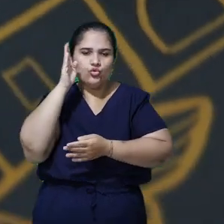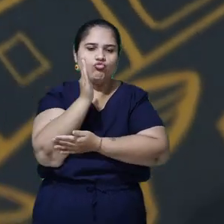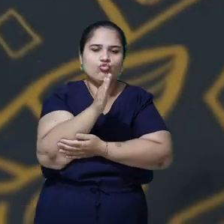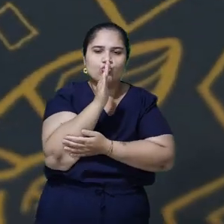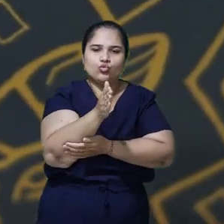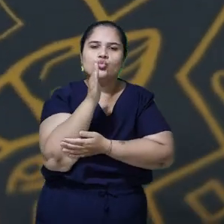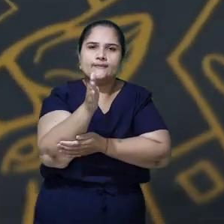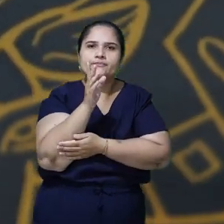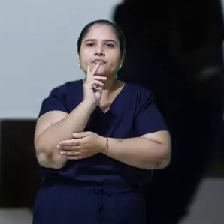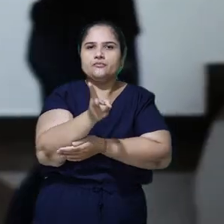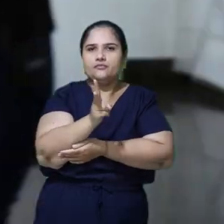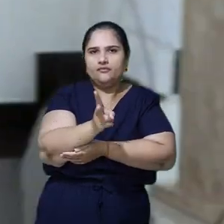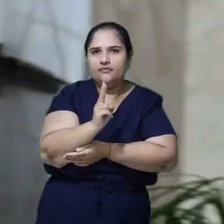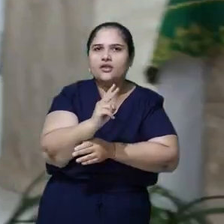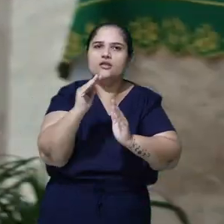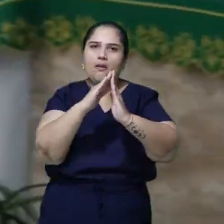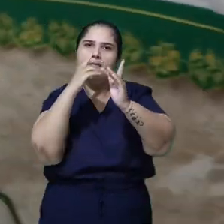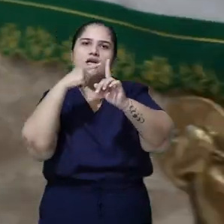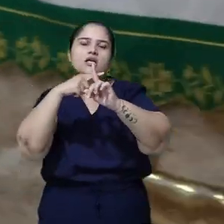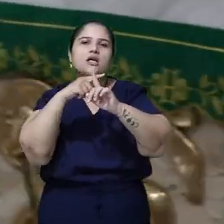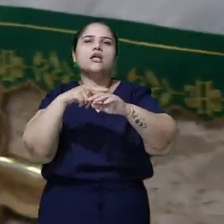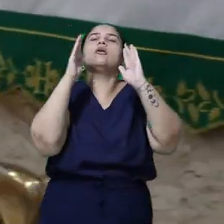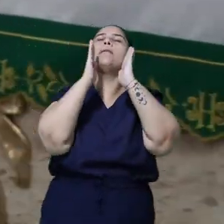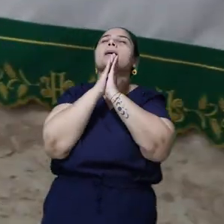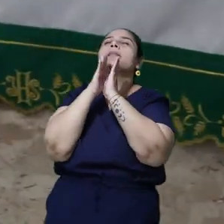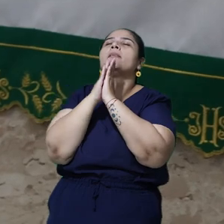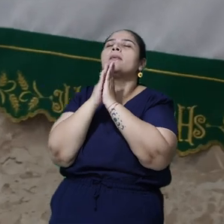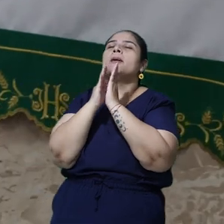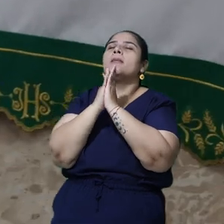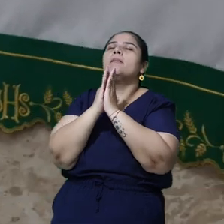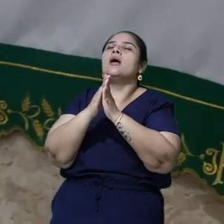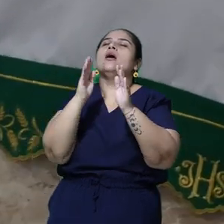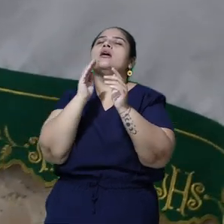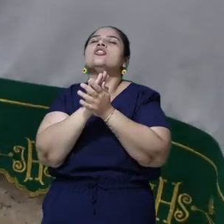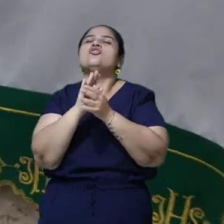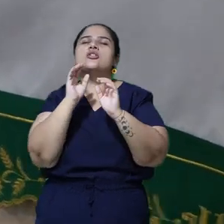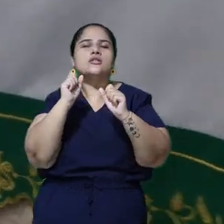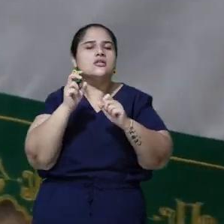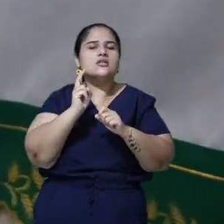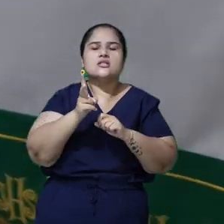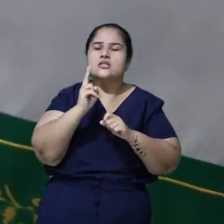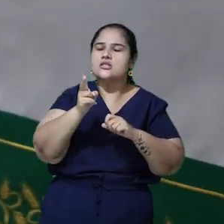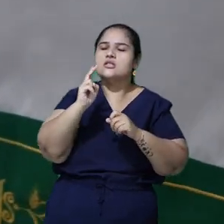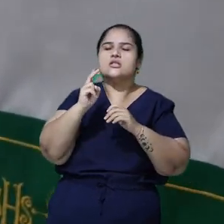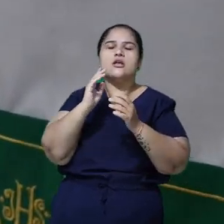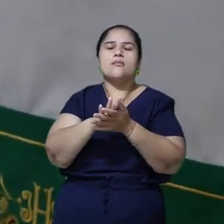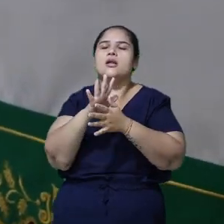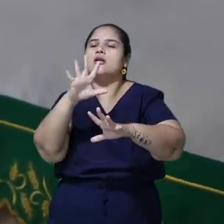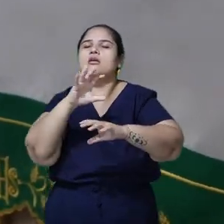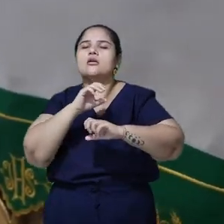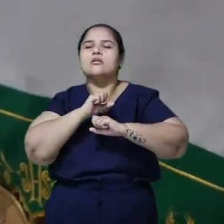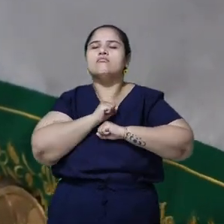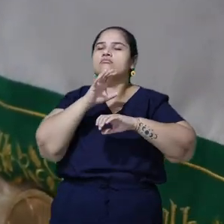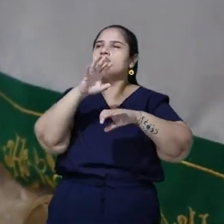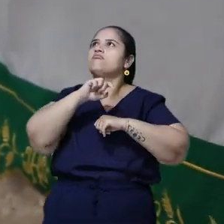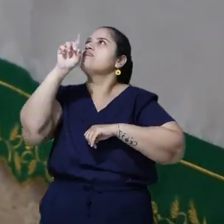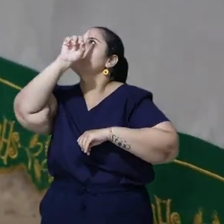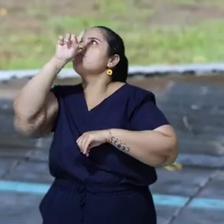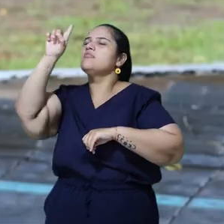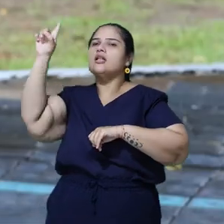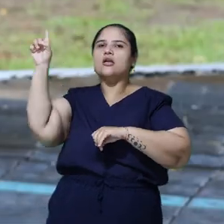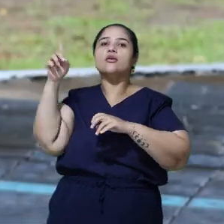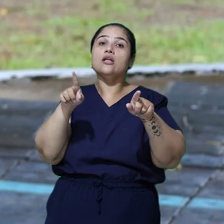rotina de oração diária, de me alimentar espiritualmente, né? Além de que a gente